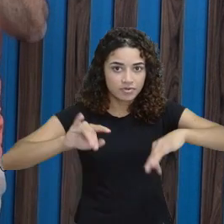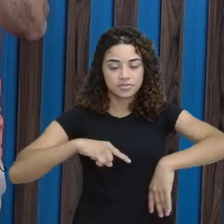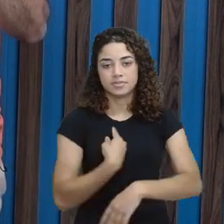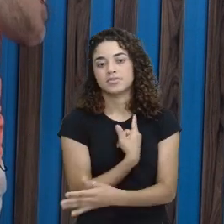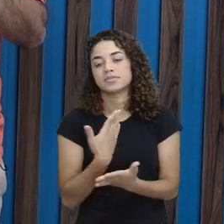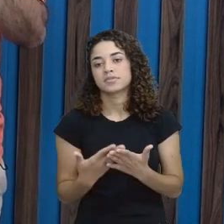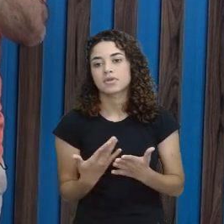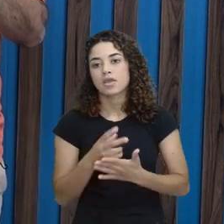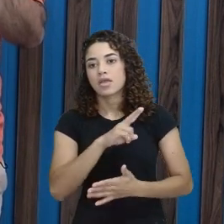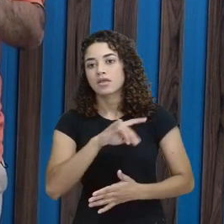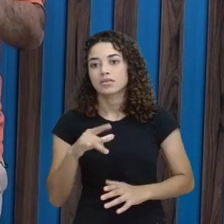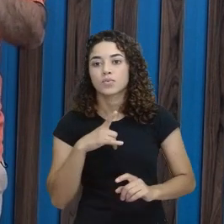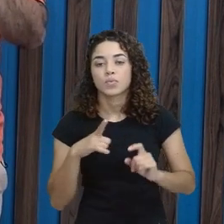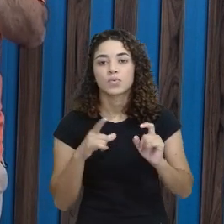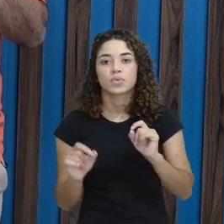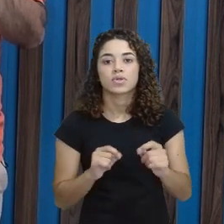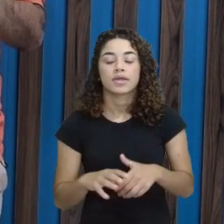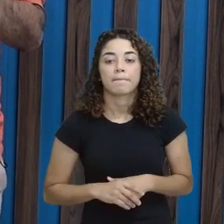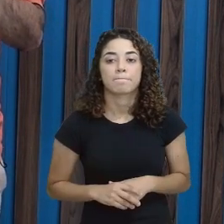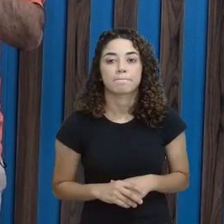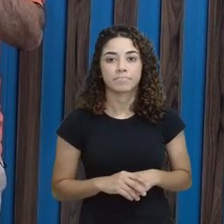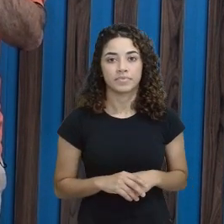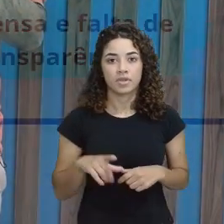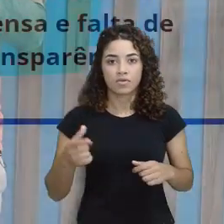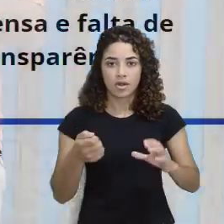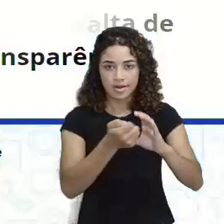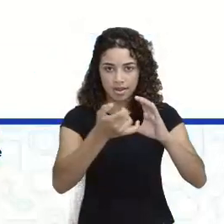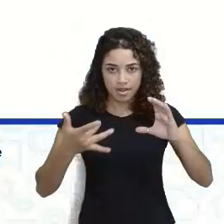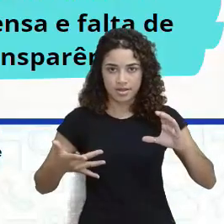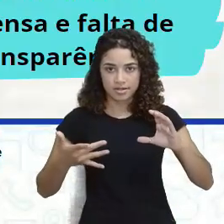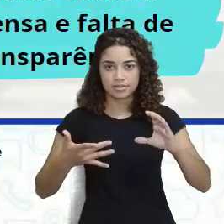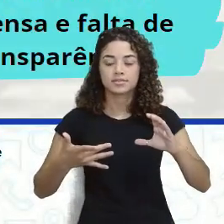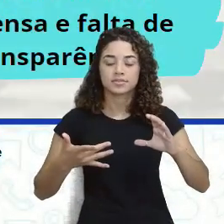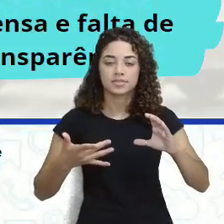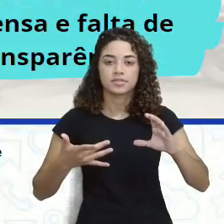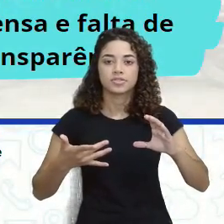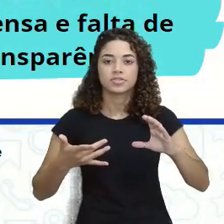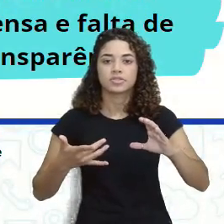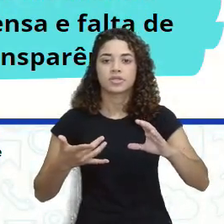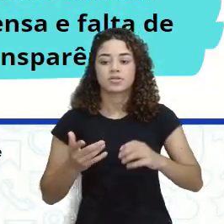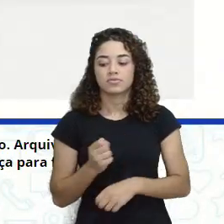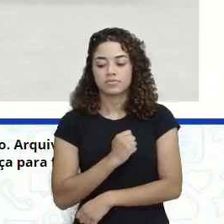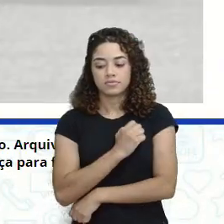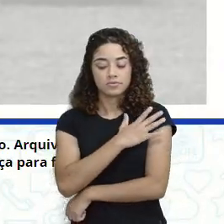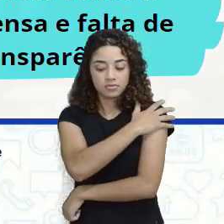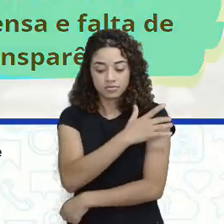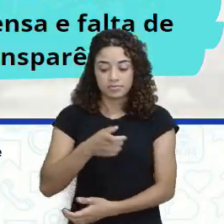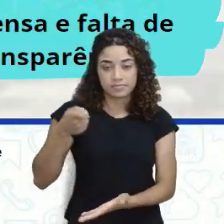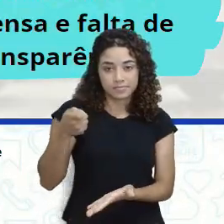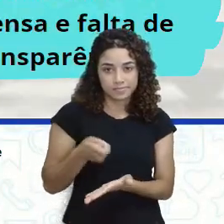aula, a gente tem aí, eu vou colocar aqui as características, né, do regime